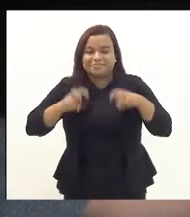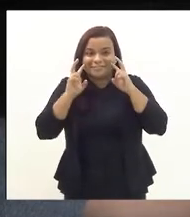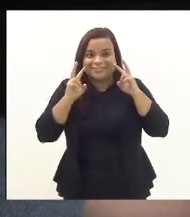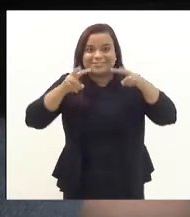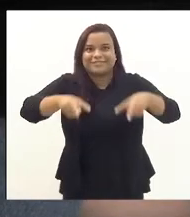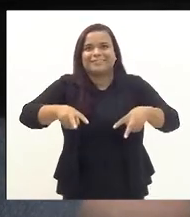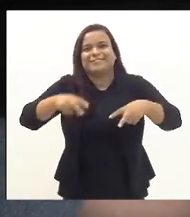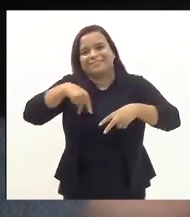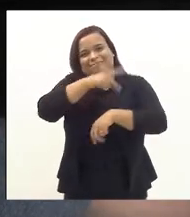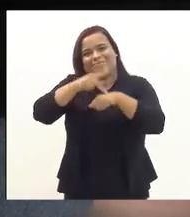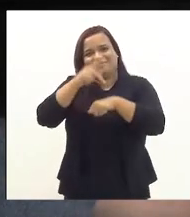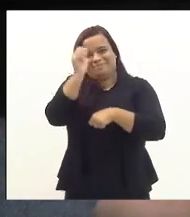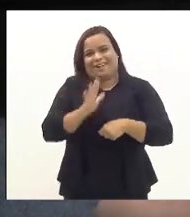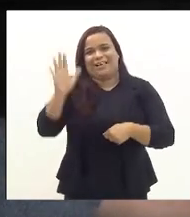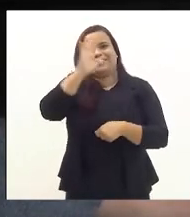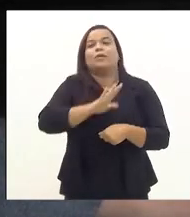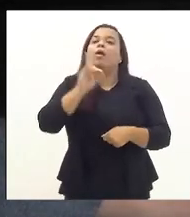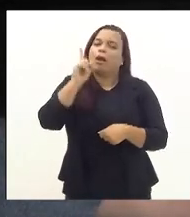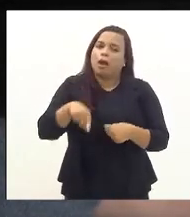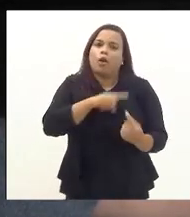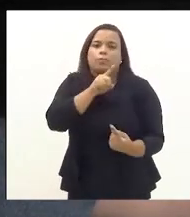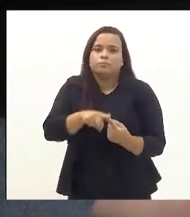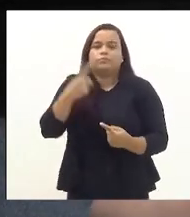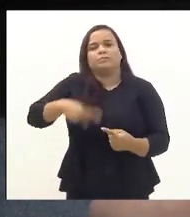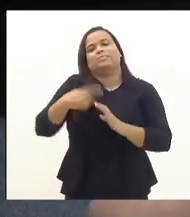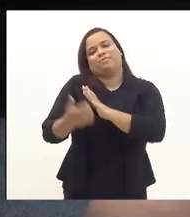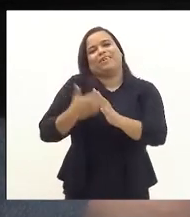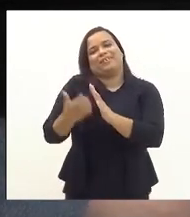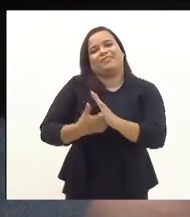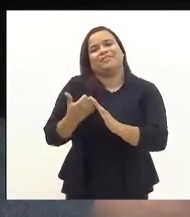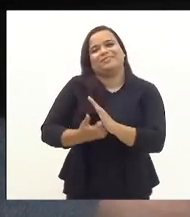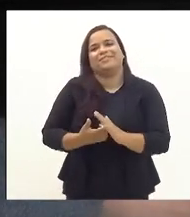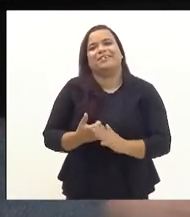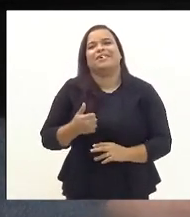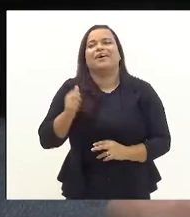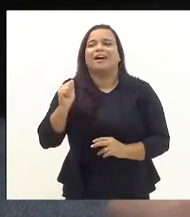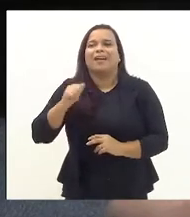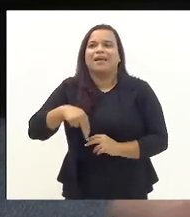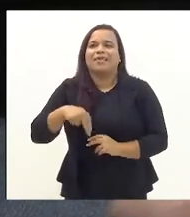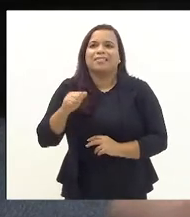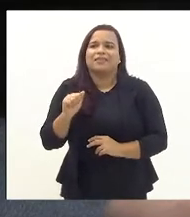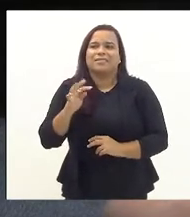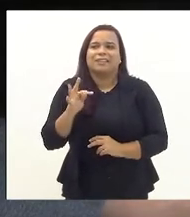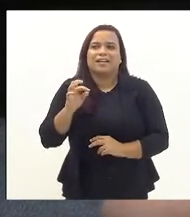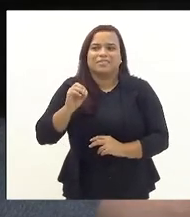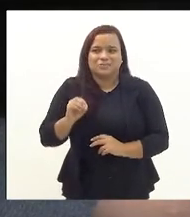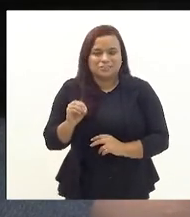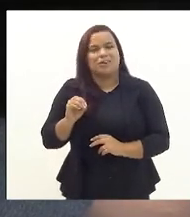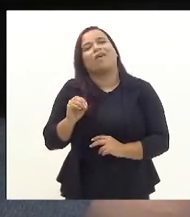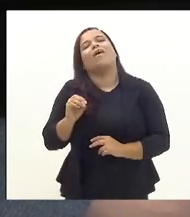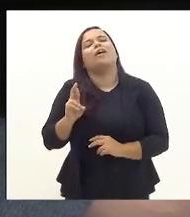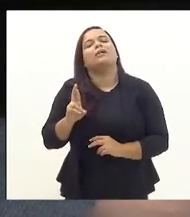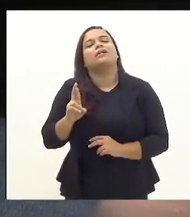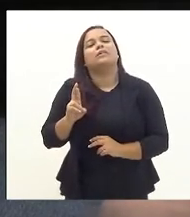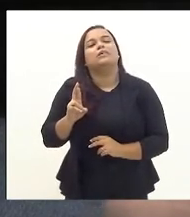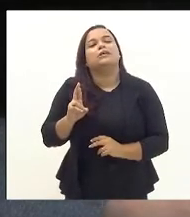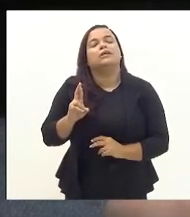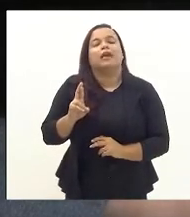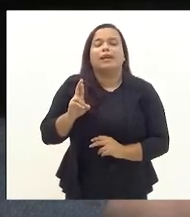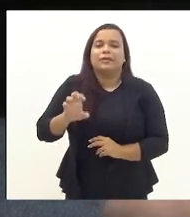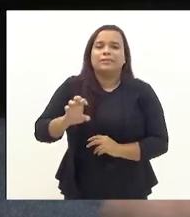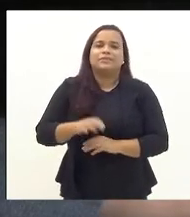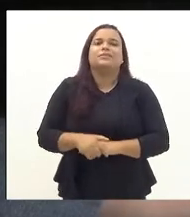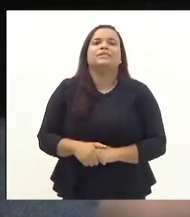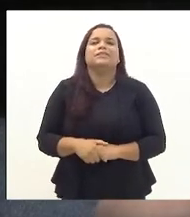Natori. E, nesse momento, buscando a responsabilidade, acima de tudo, do indivíduo